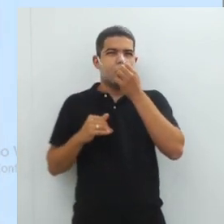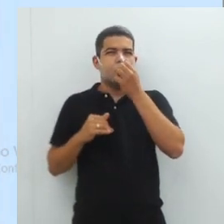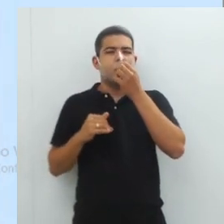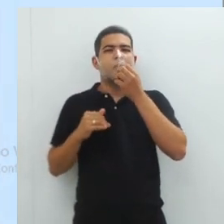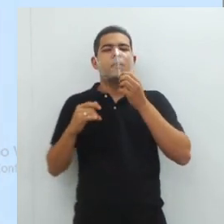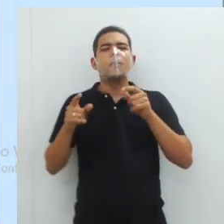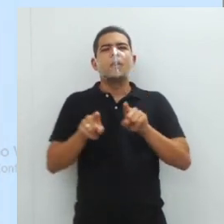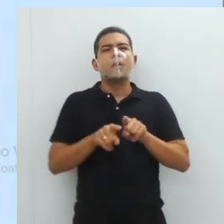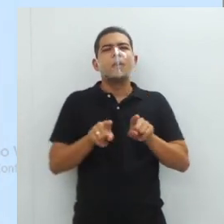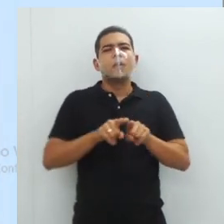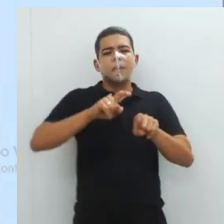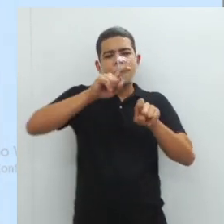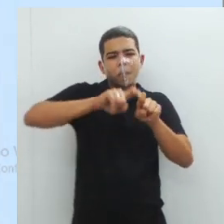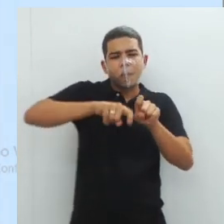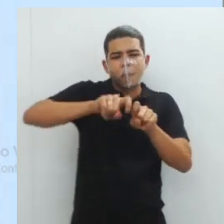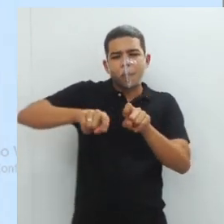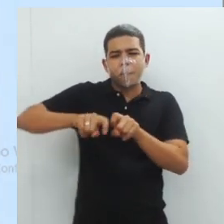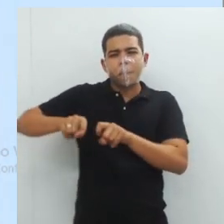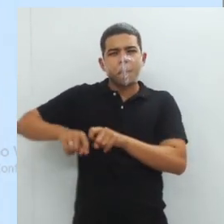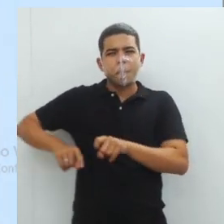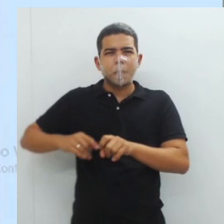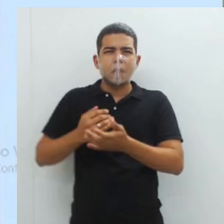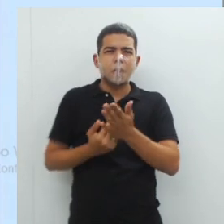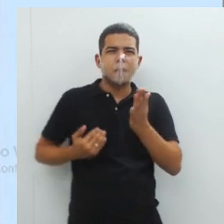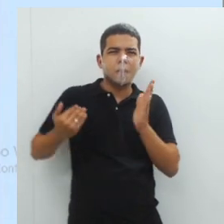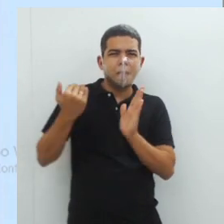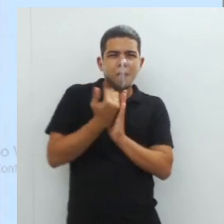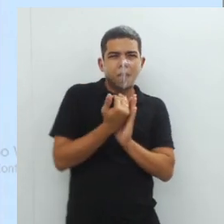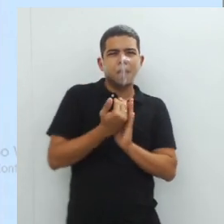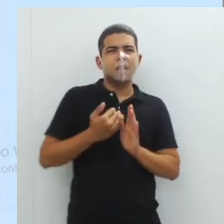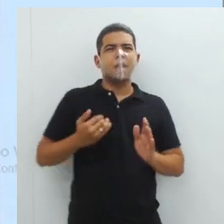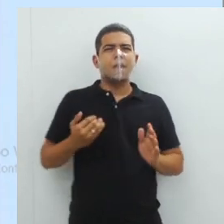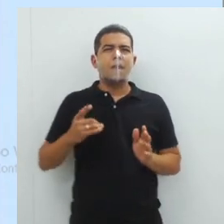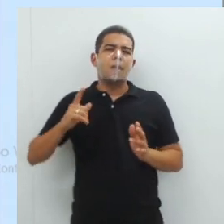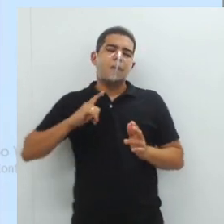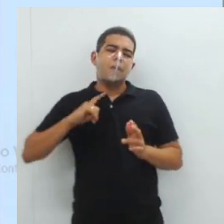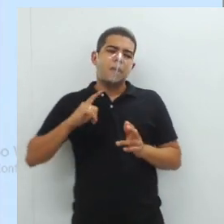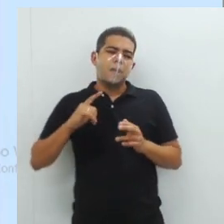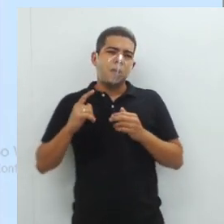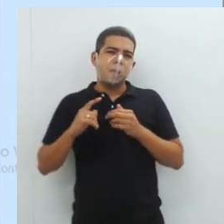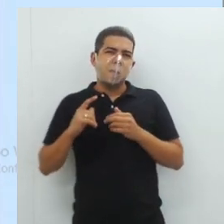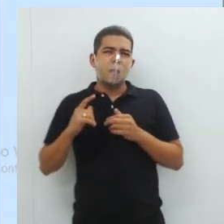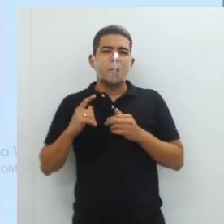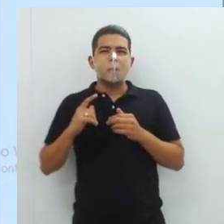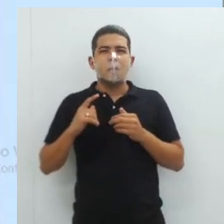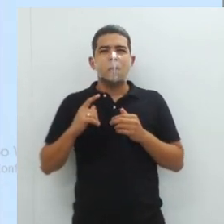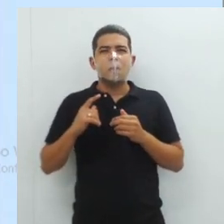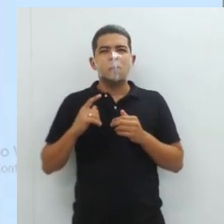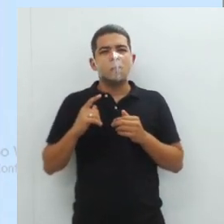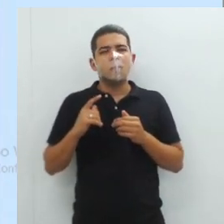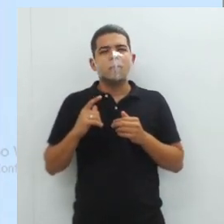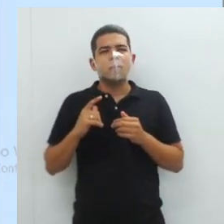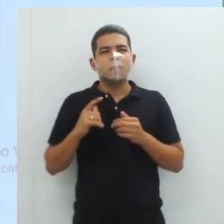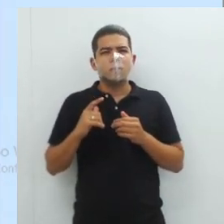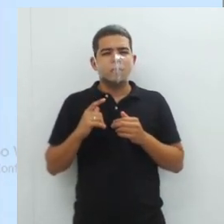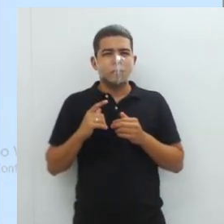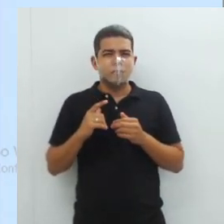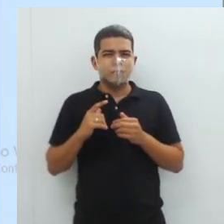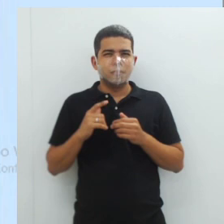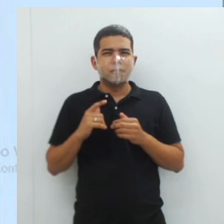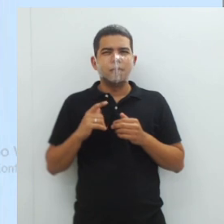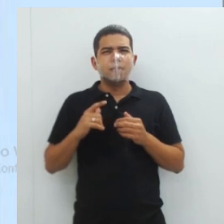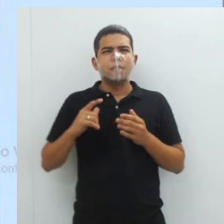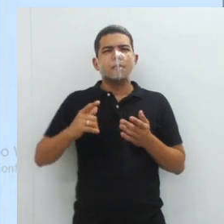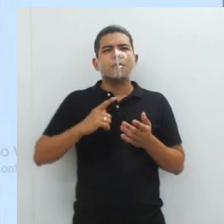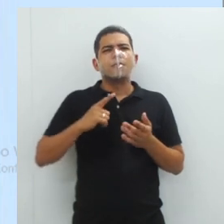mais a reprodução nos períodos mais favoráveis, para que, quando as crias venham, estejam no período favorável à alimentação.